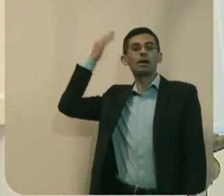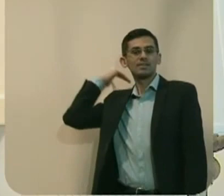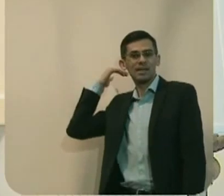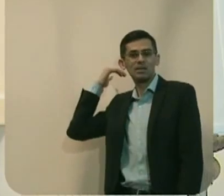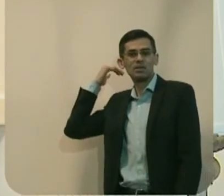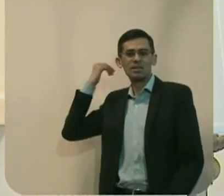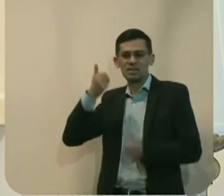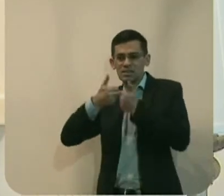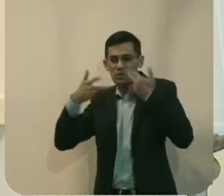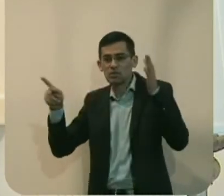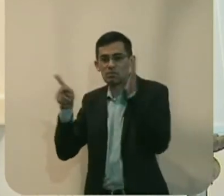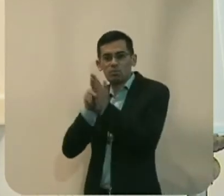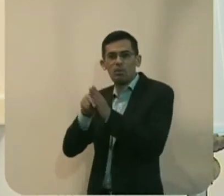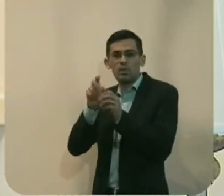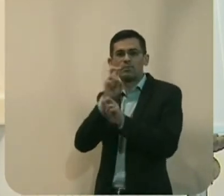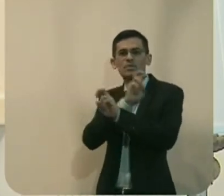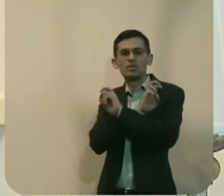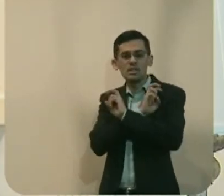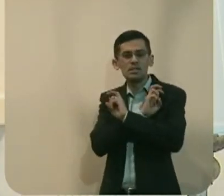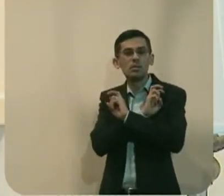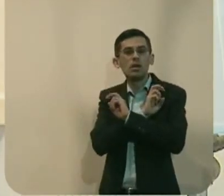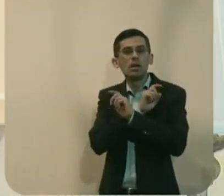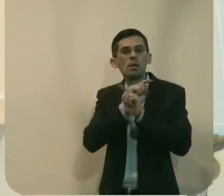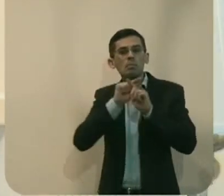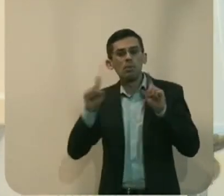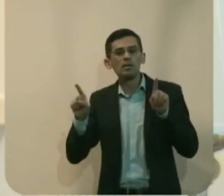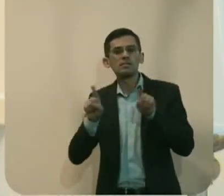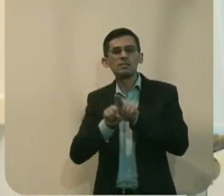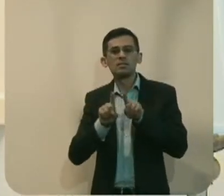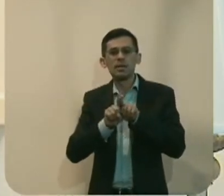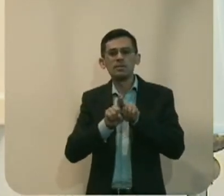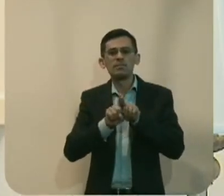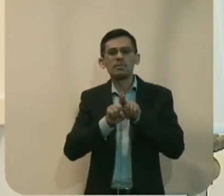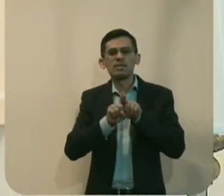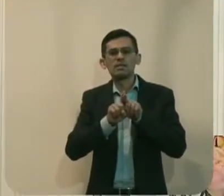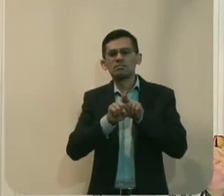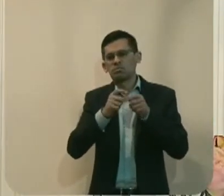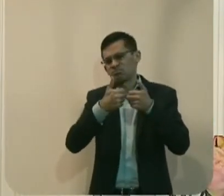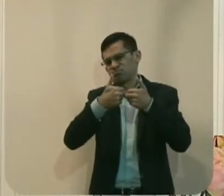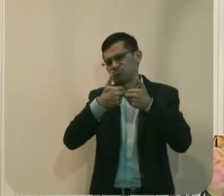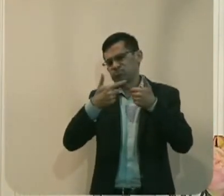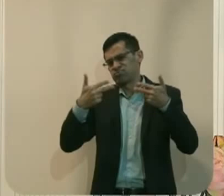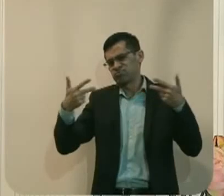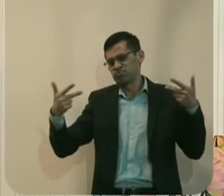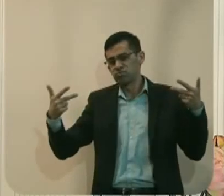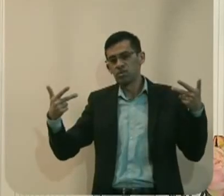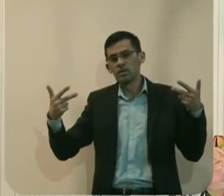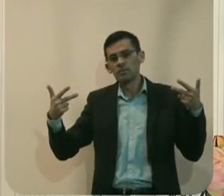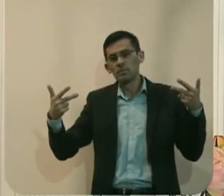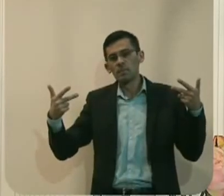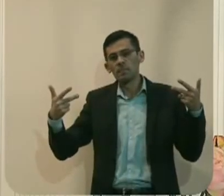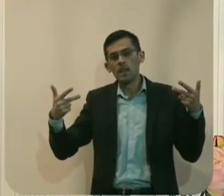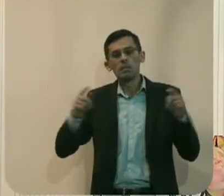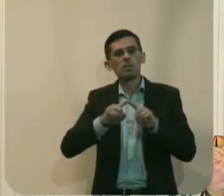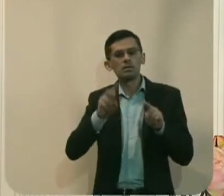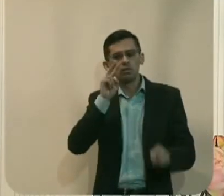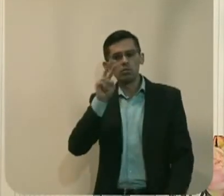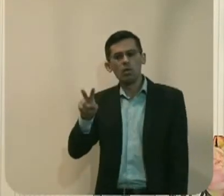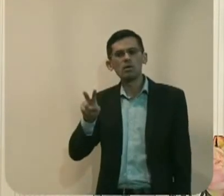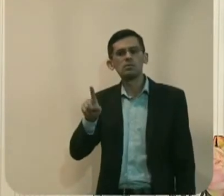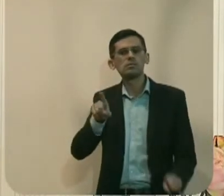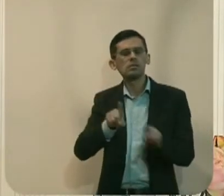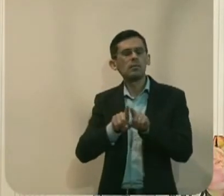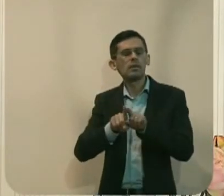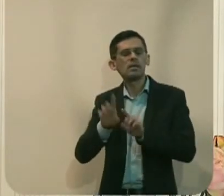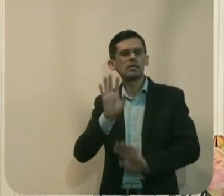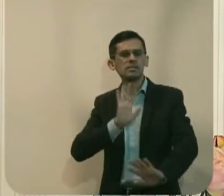do Egito. E o interessante é que eu poderia colocar uma série de Cs aqui. E quando eu olho assim,